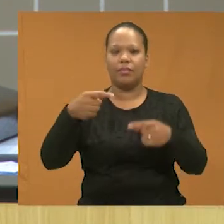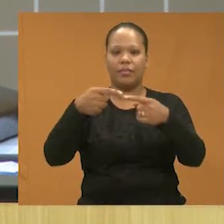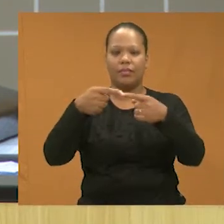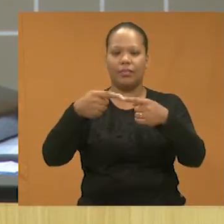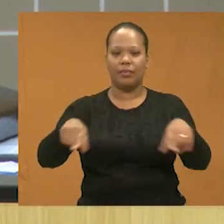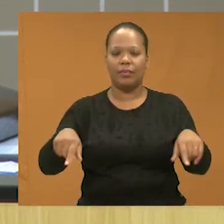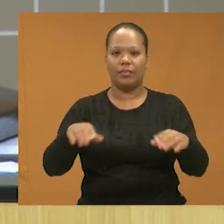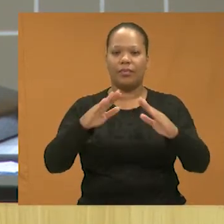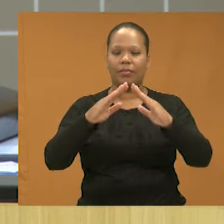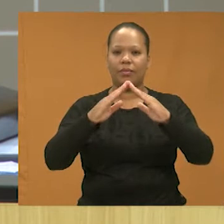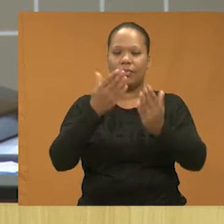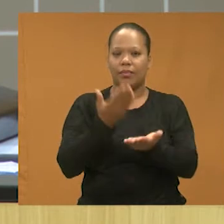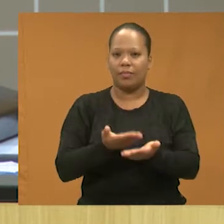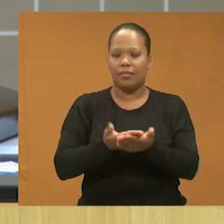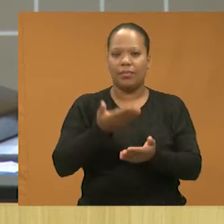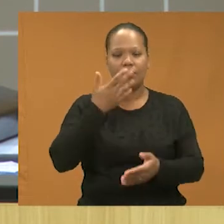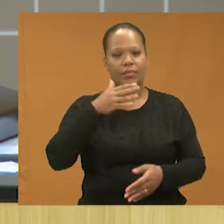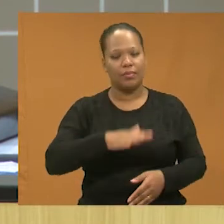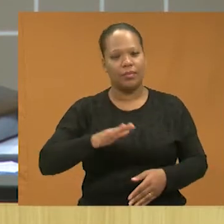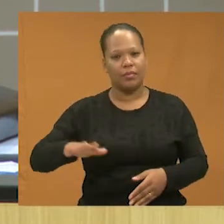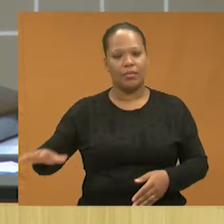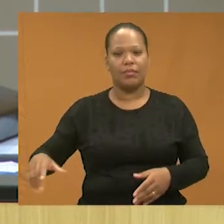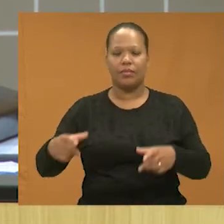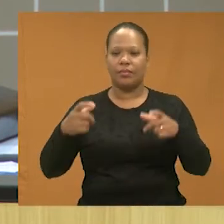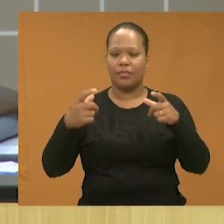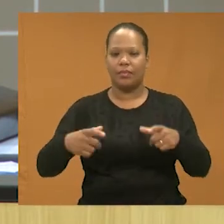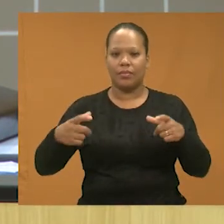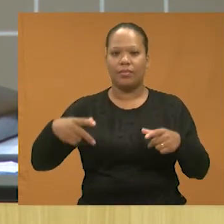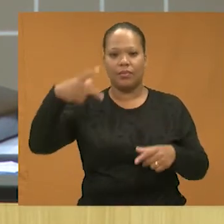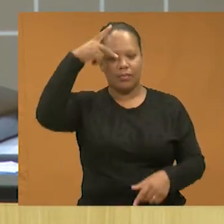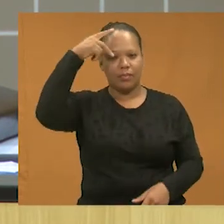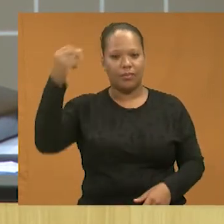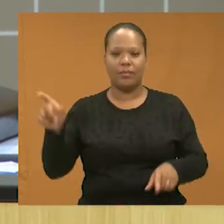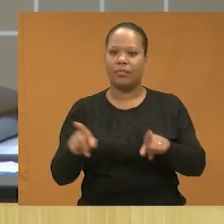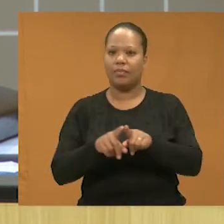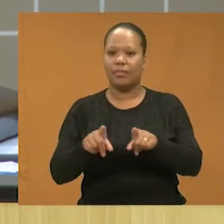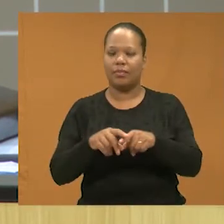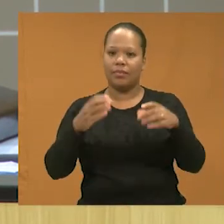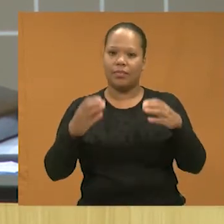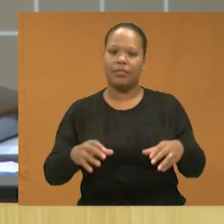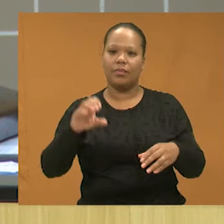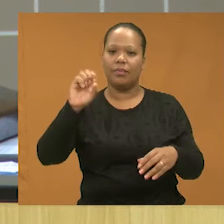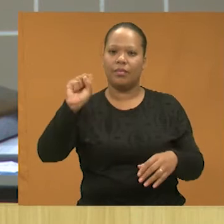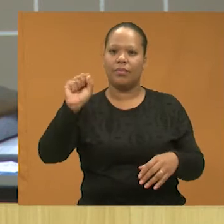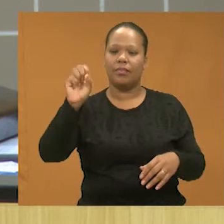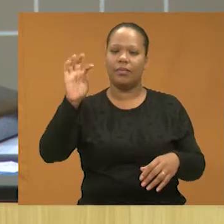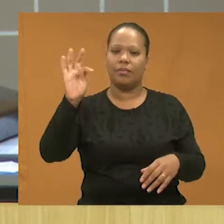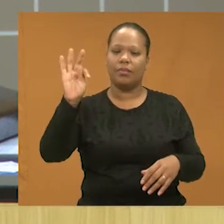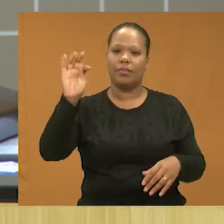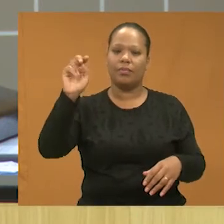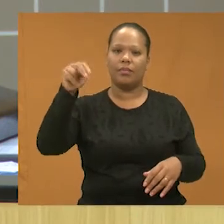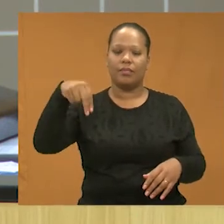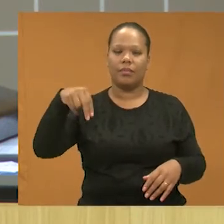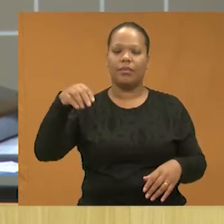inaugurações de creches no Parque dos Príncipes e no Jardim Santa Marina, ocorridas no